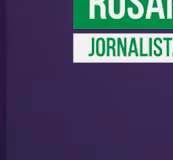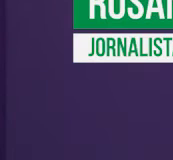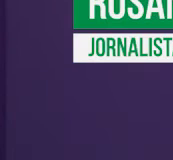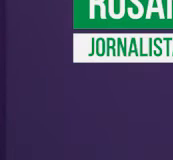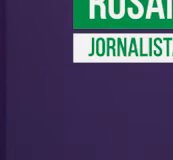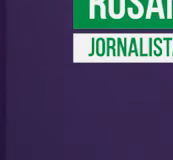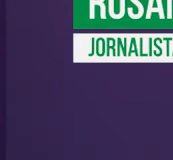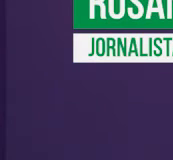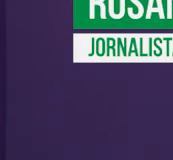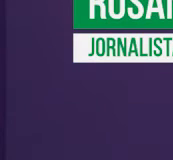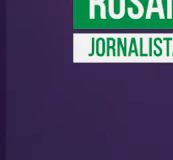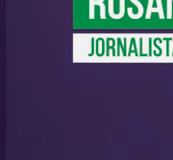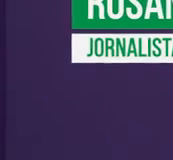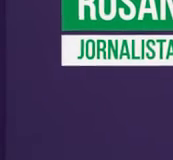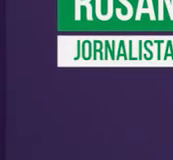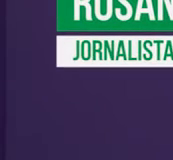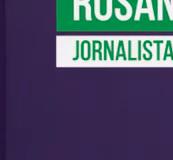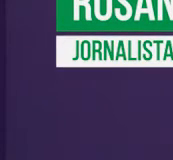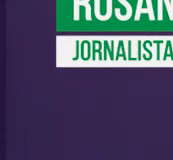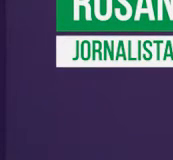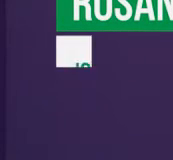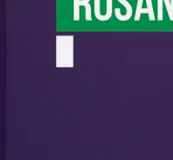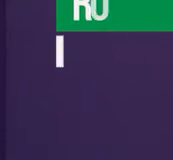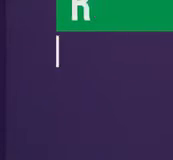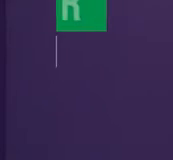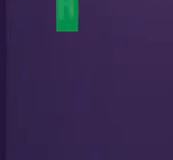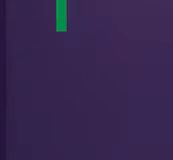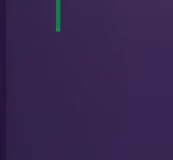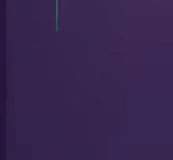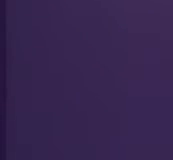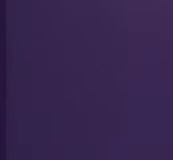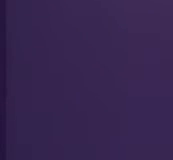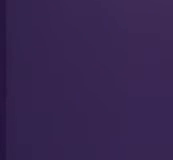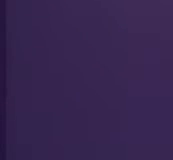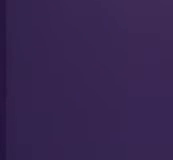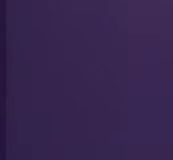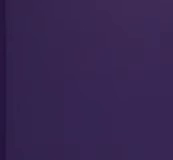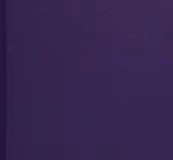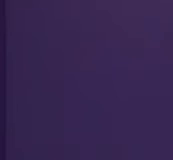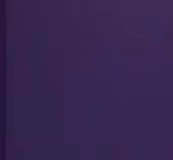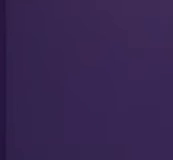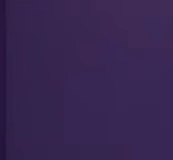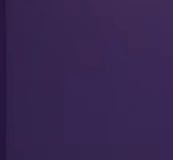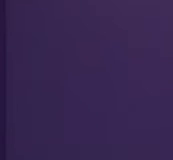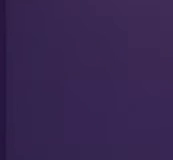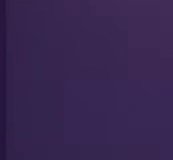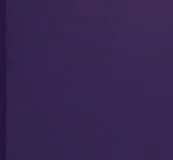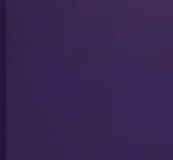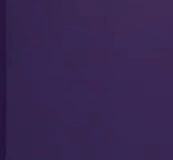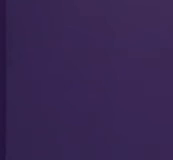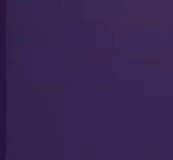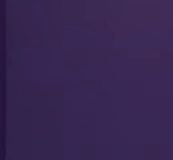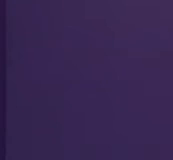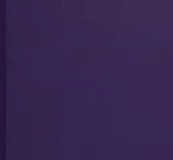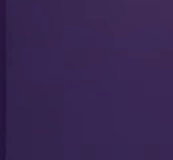ouvir agora o diretor administrativo do Excel em nuvem Chan Professor hitendra patel Vamos ouvir também o diretor executivo